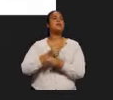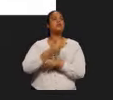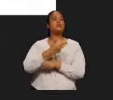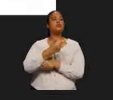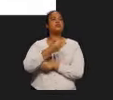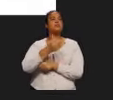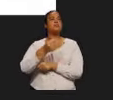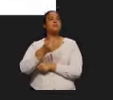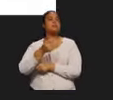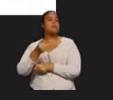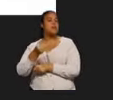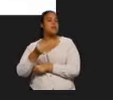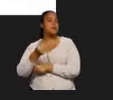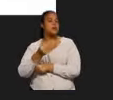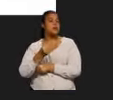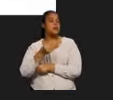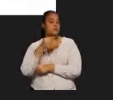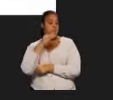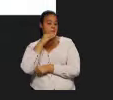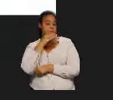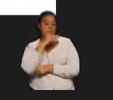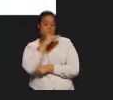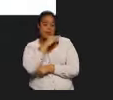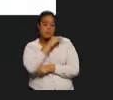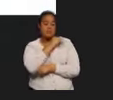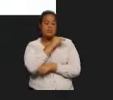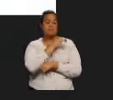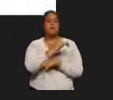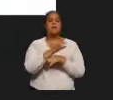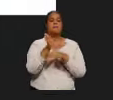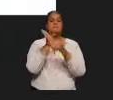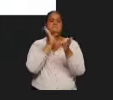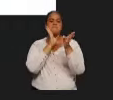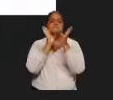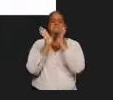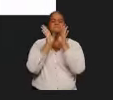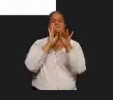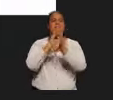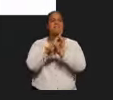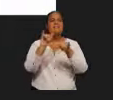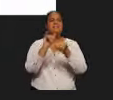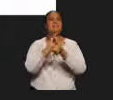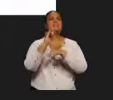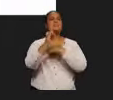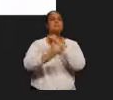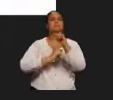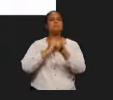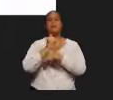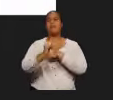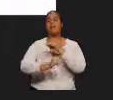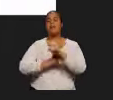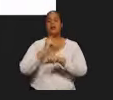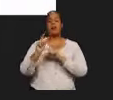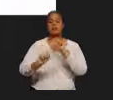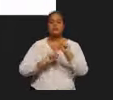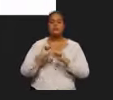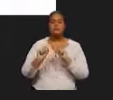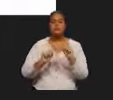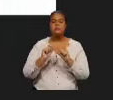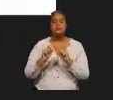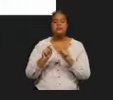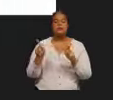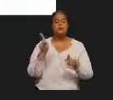a gente percebe nas redes sociais nos principais noticiários a seguinte notícia a